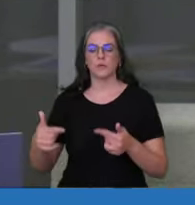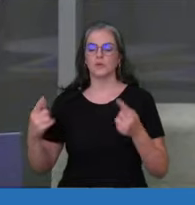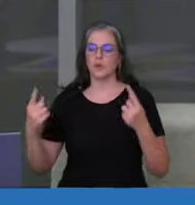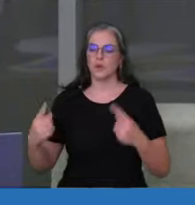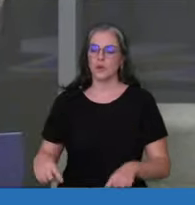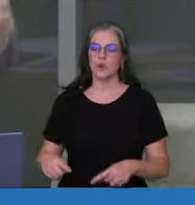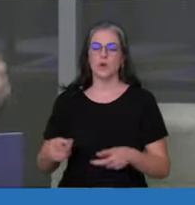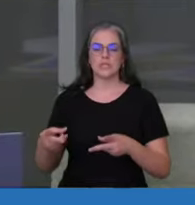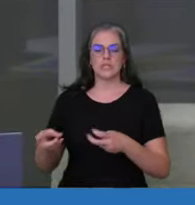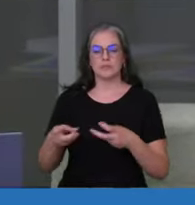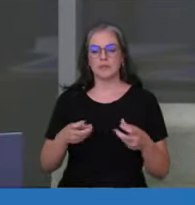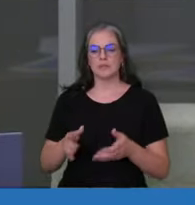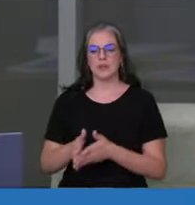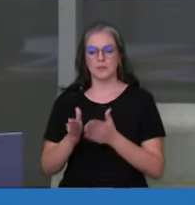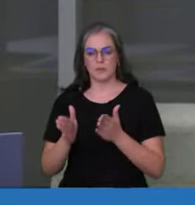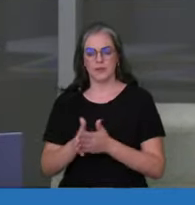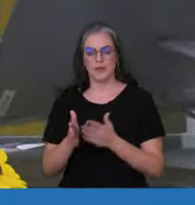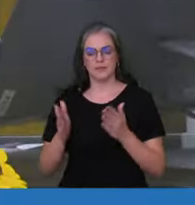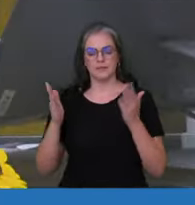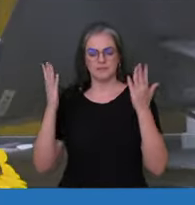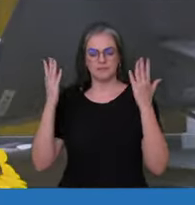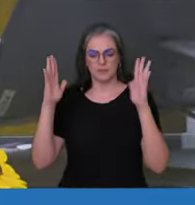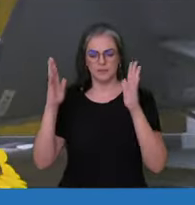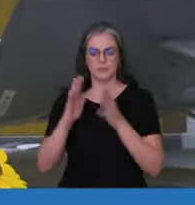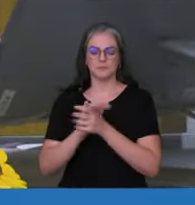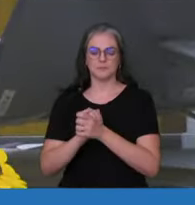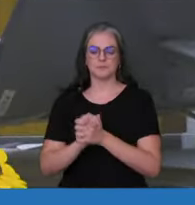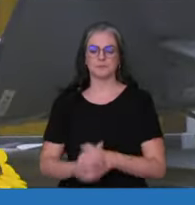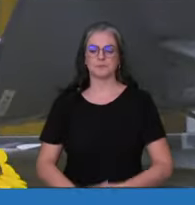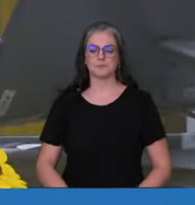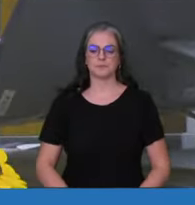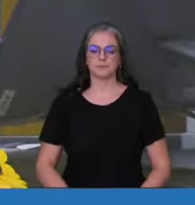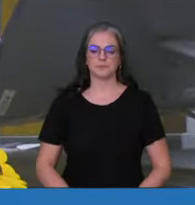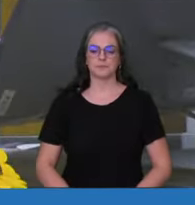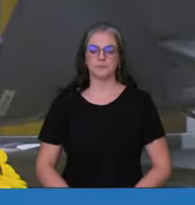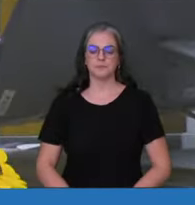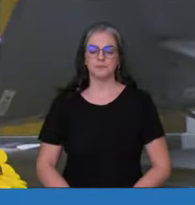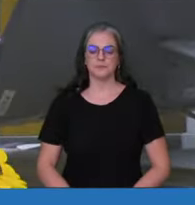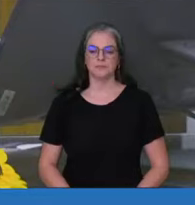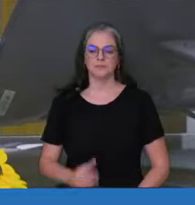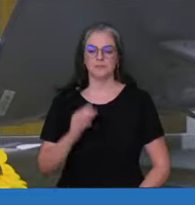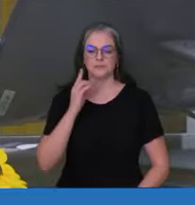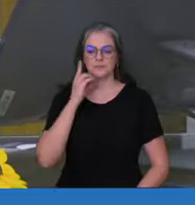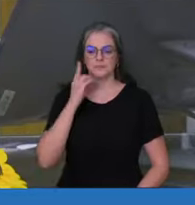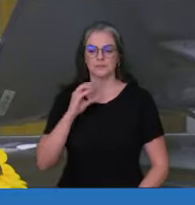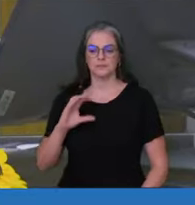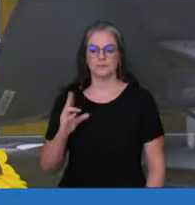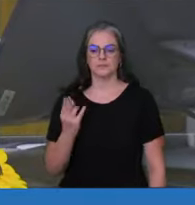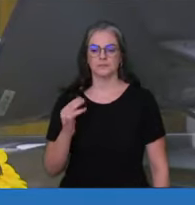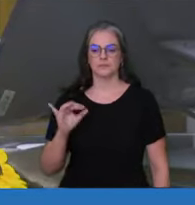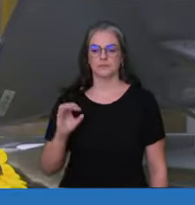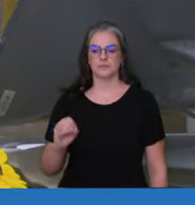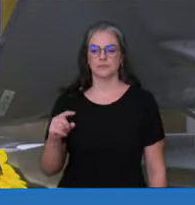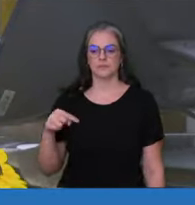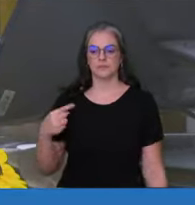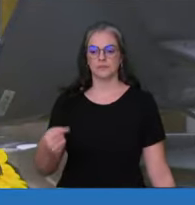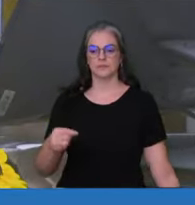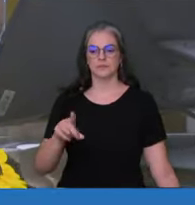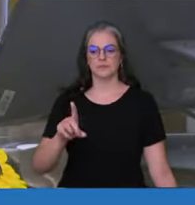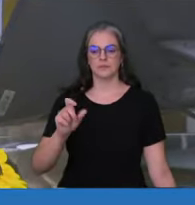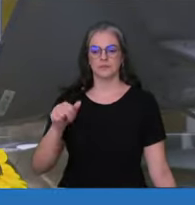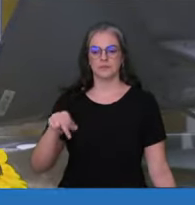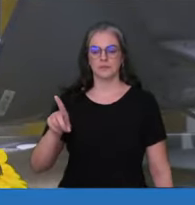miséria, e viva. Obrigada, Ivan. Deputado Chico, depois deputada Dandara. Depois